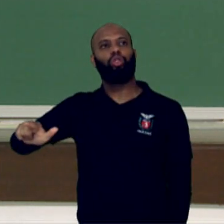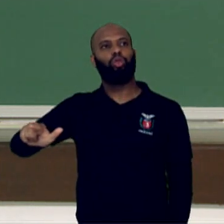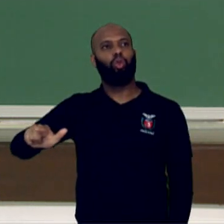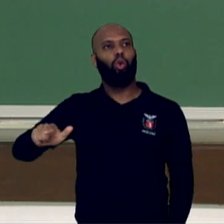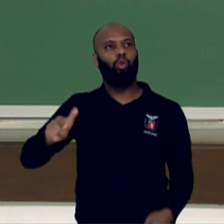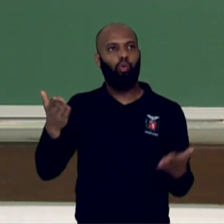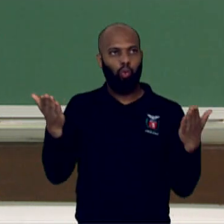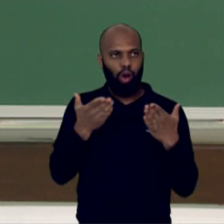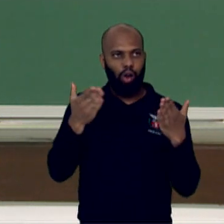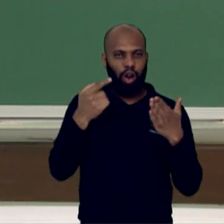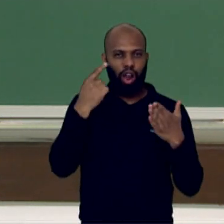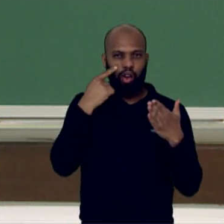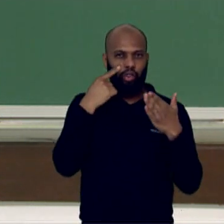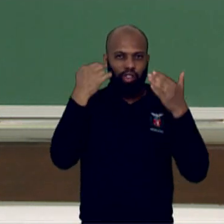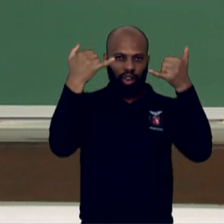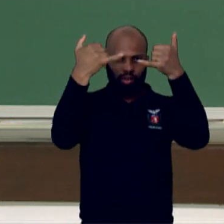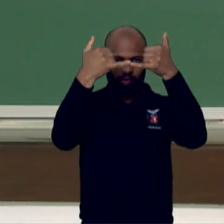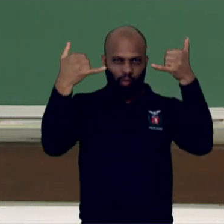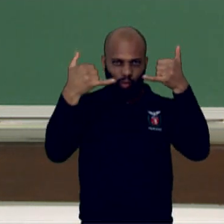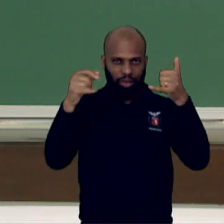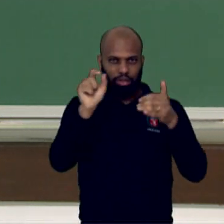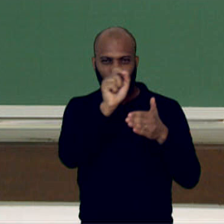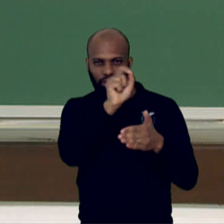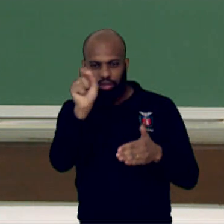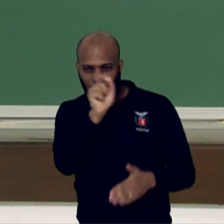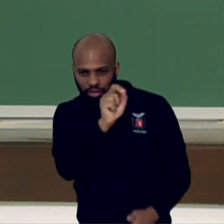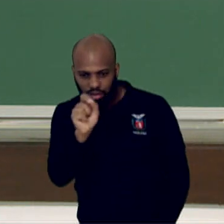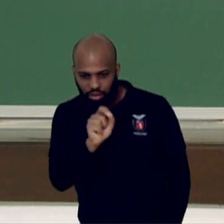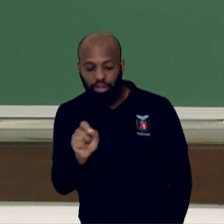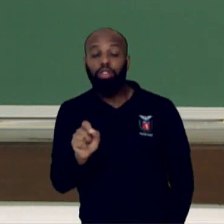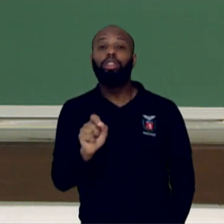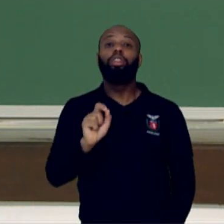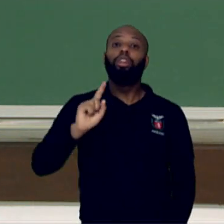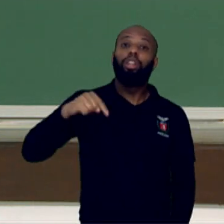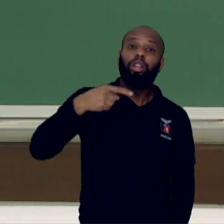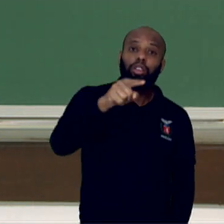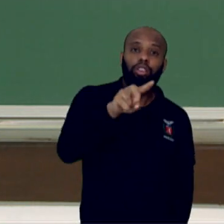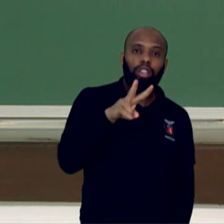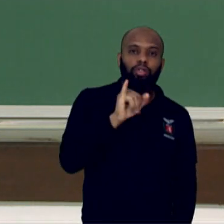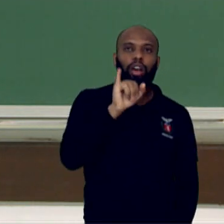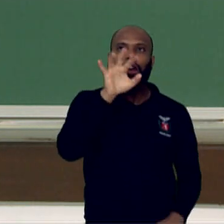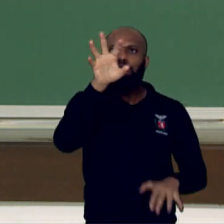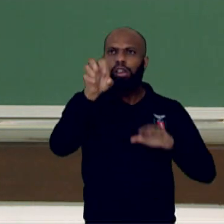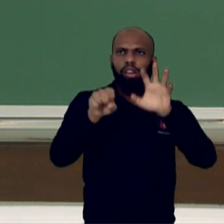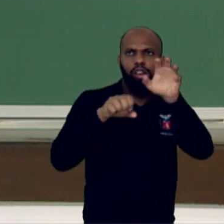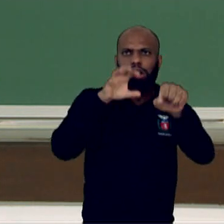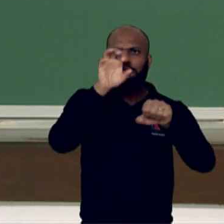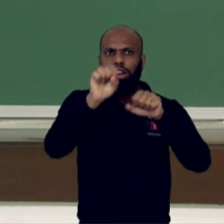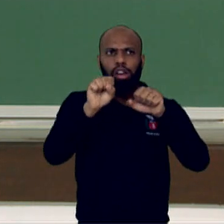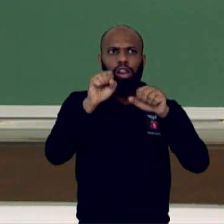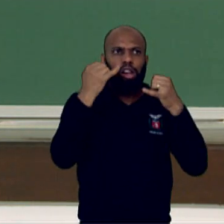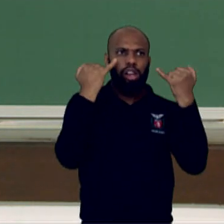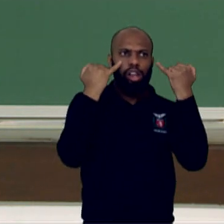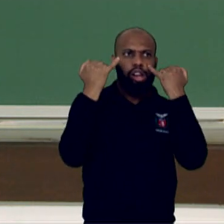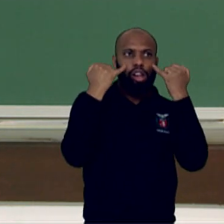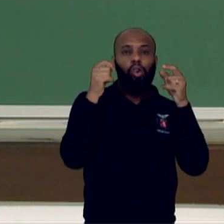em destaque, e vocês vão retirar aqui, ó, estão